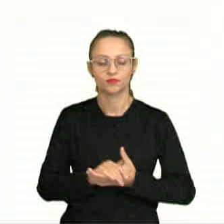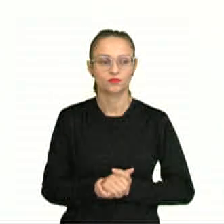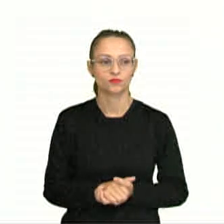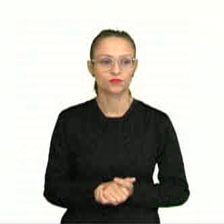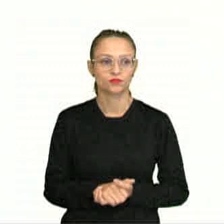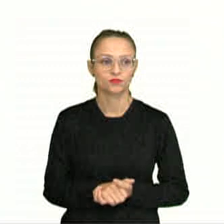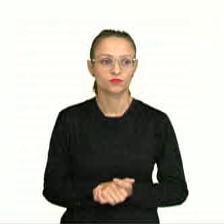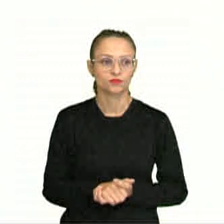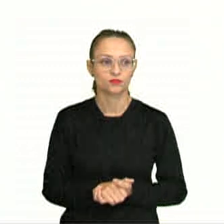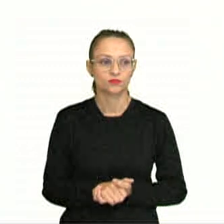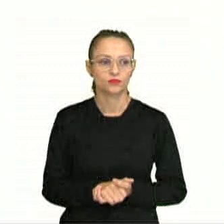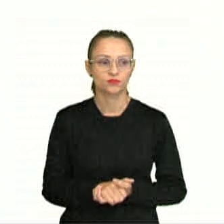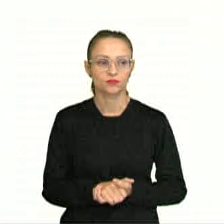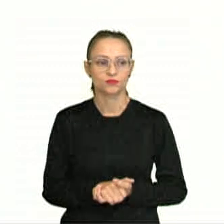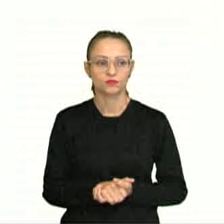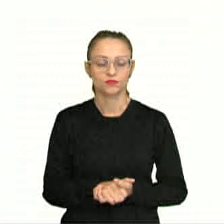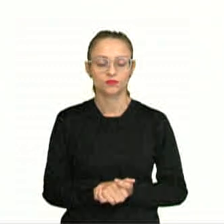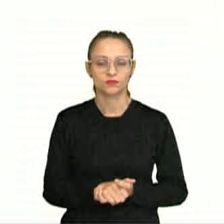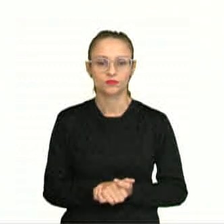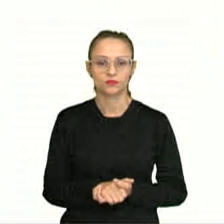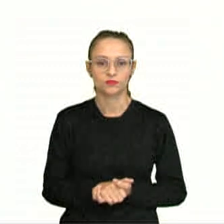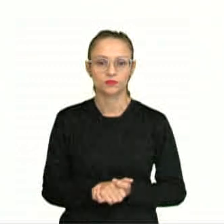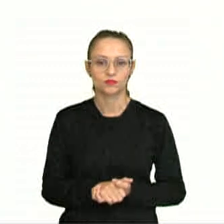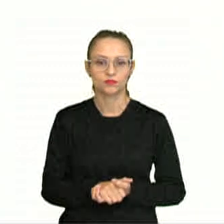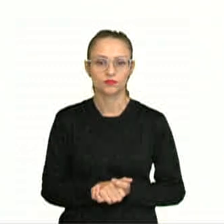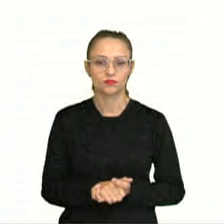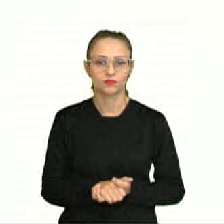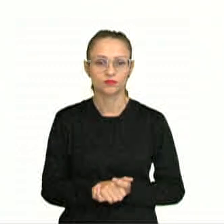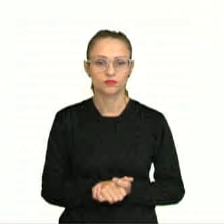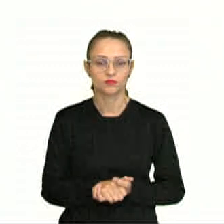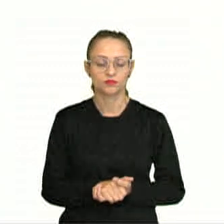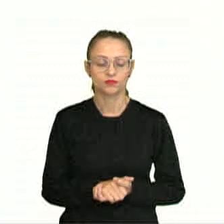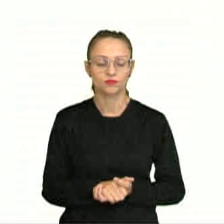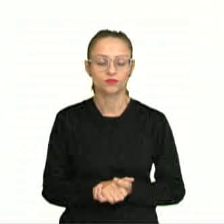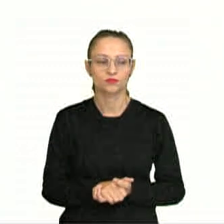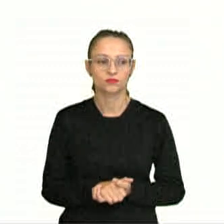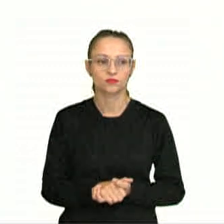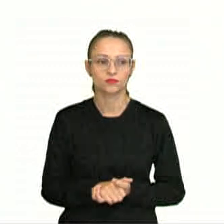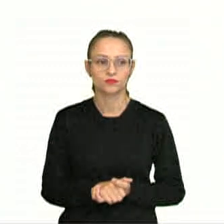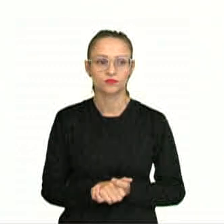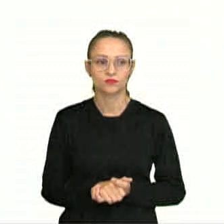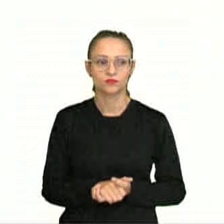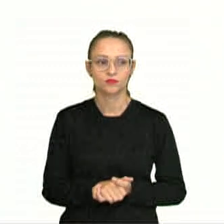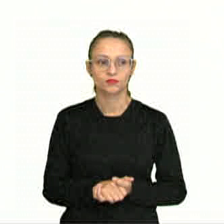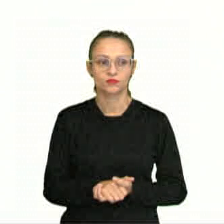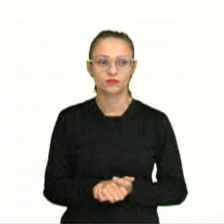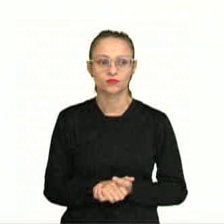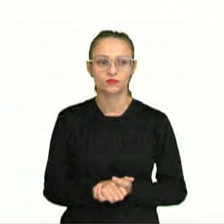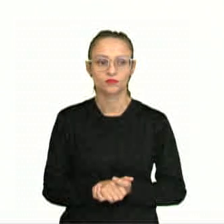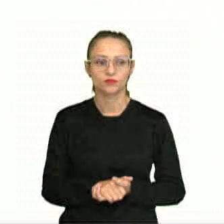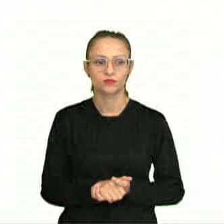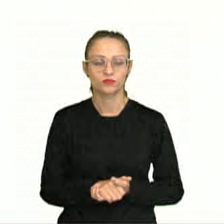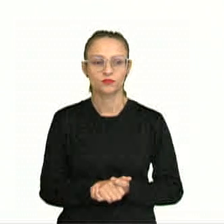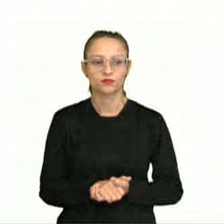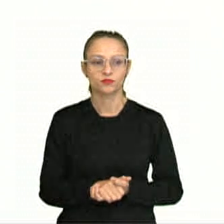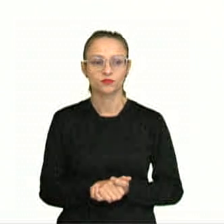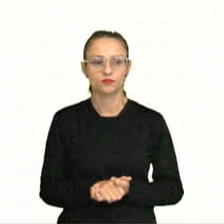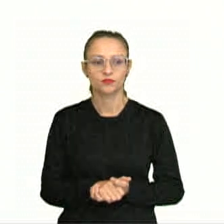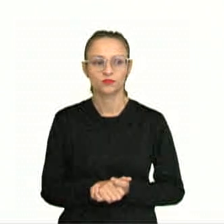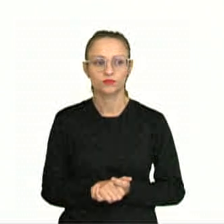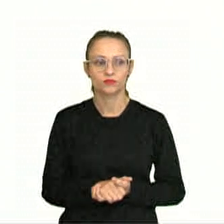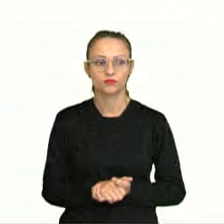de respuesta. Hola, ¿cómo están? En esta historia triste voy a contarles que un